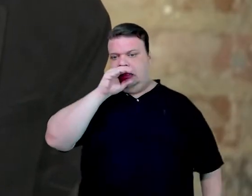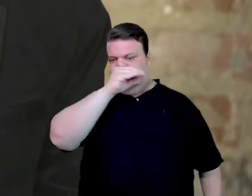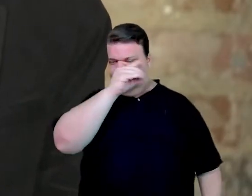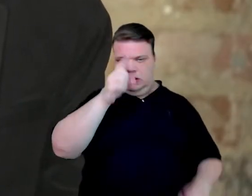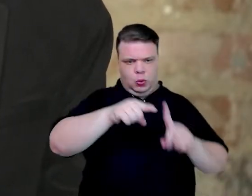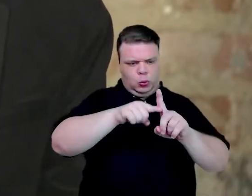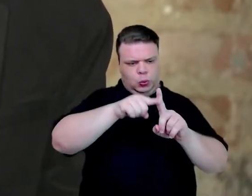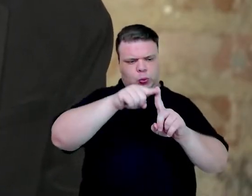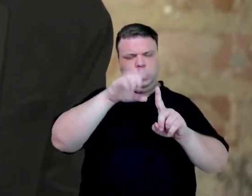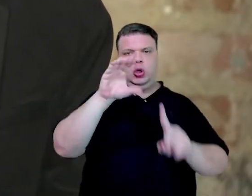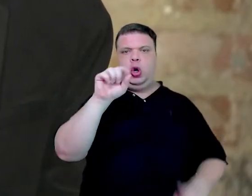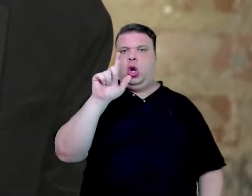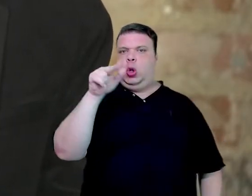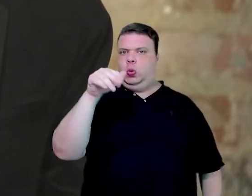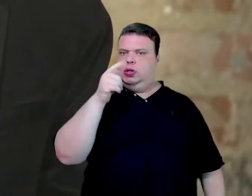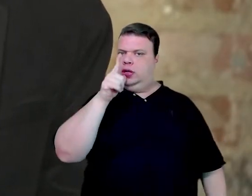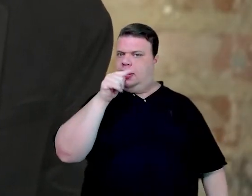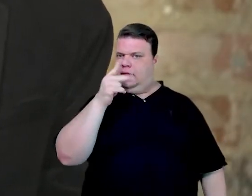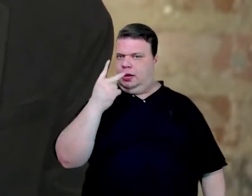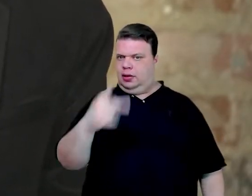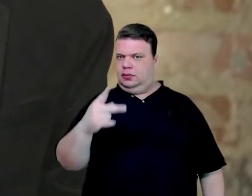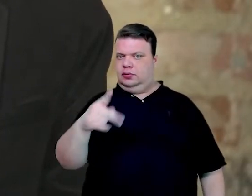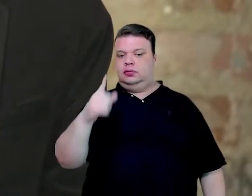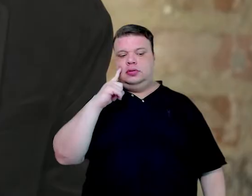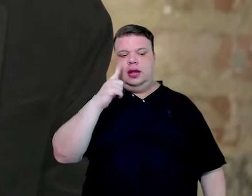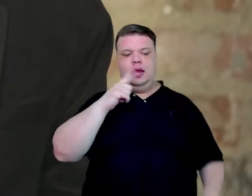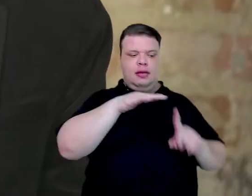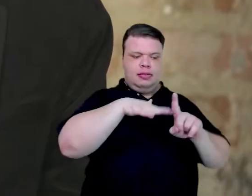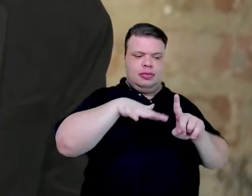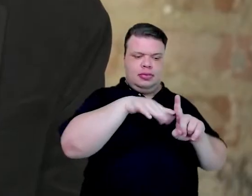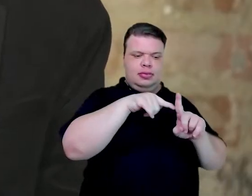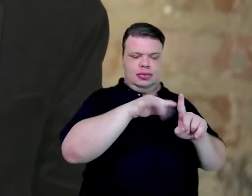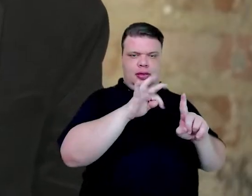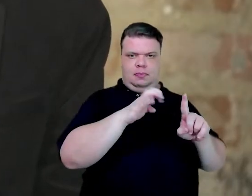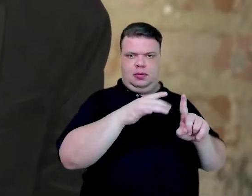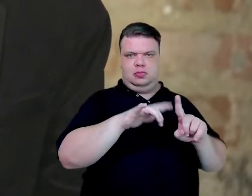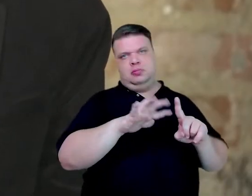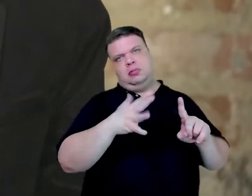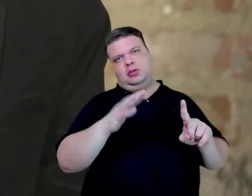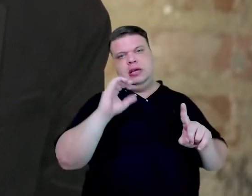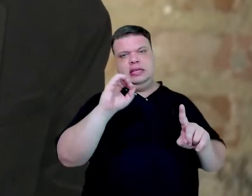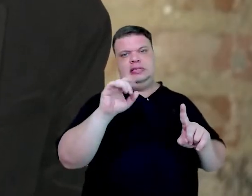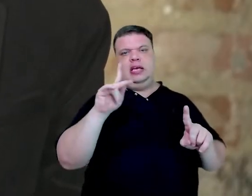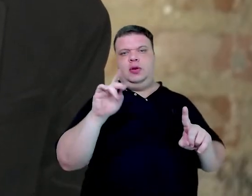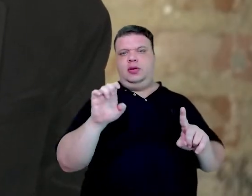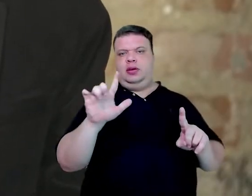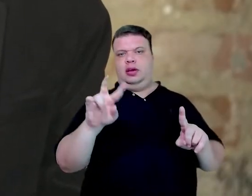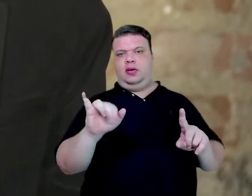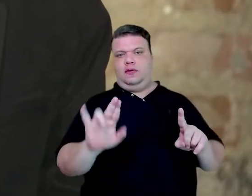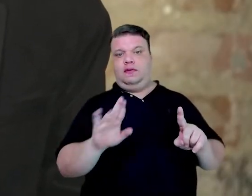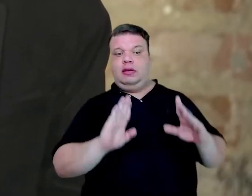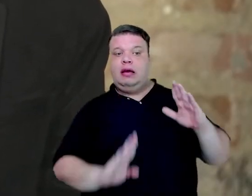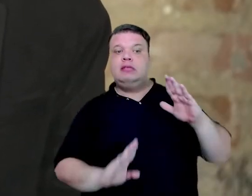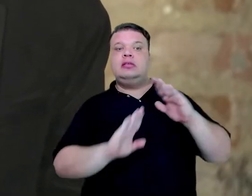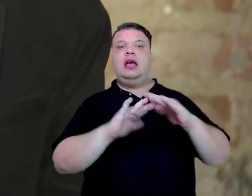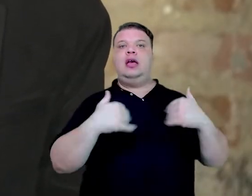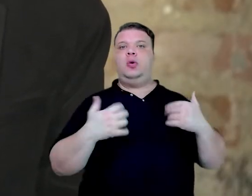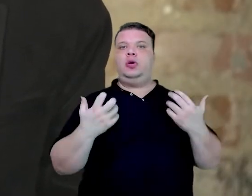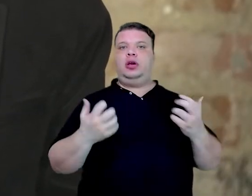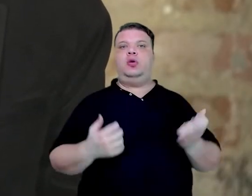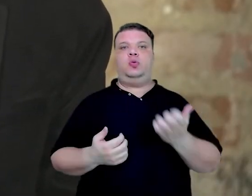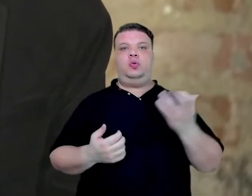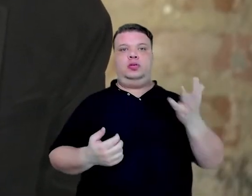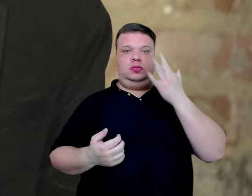pelos oceanos? É a quantidade de energia que eleva a temperatura da coluna d'água, né, de uma certa